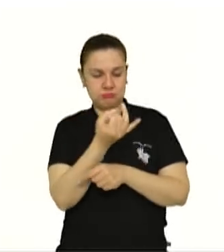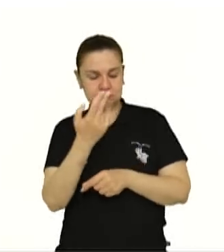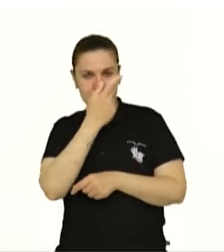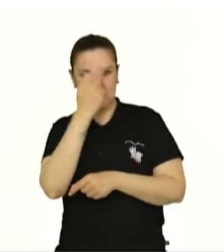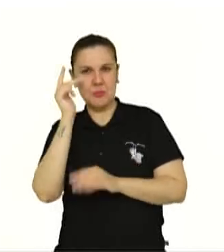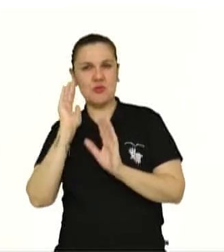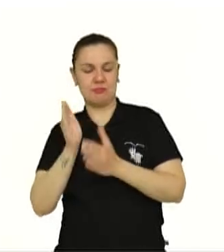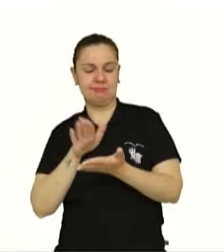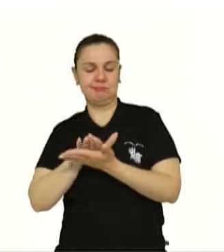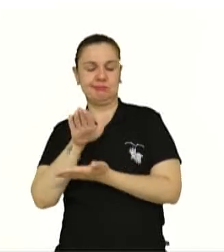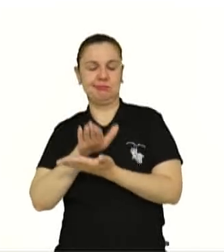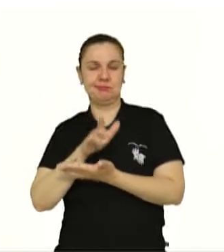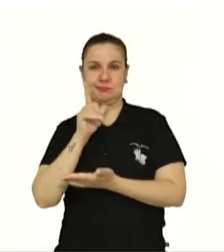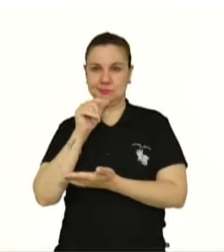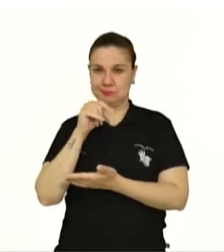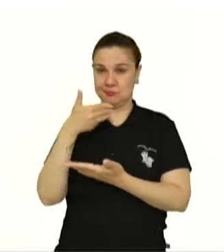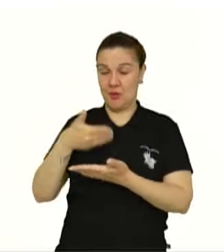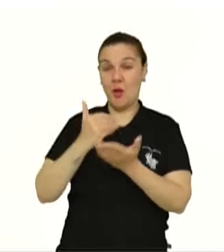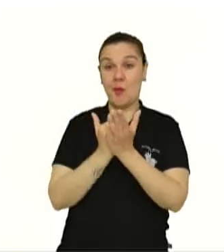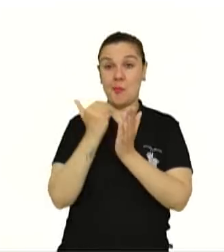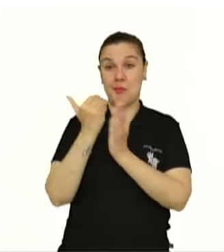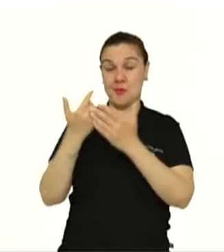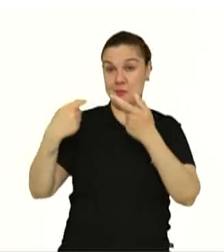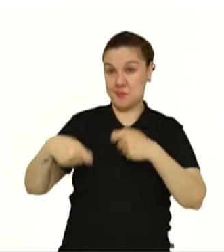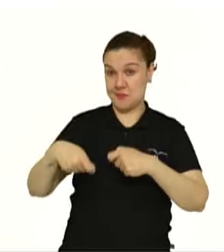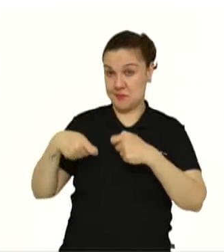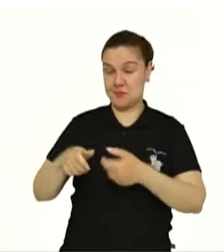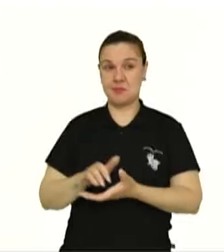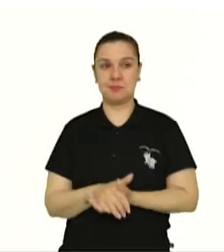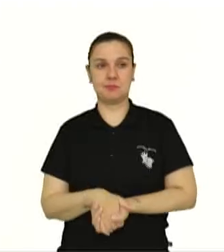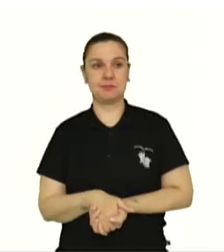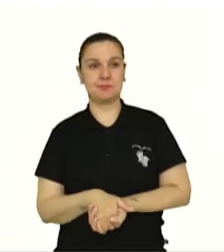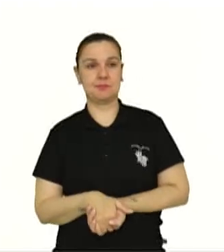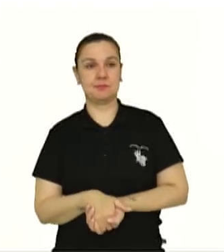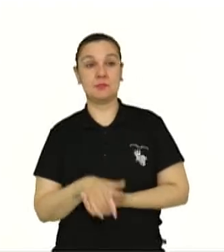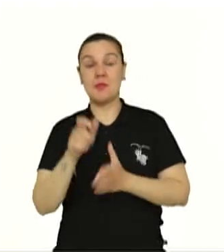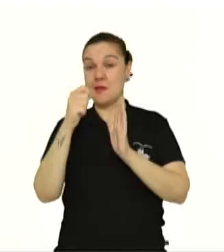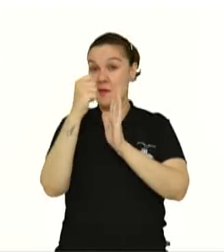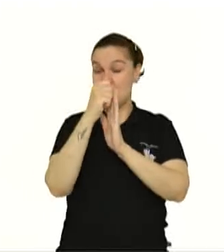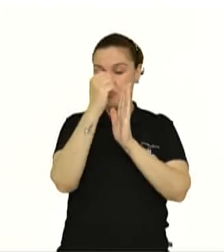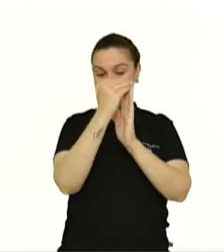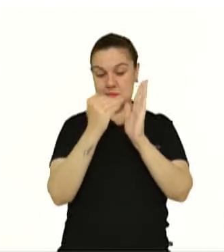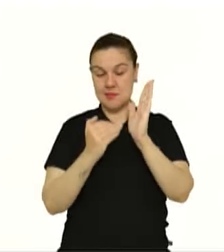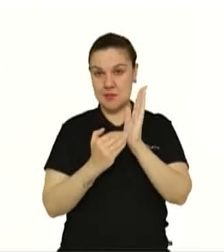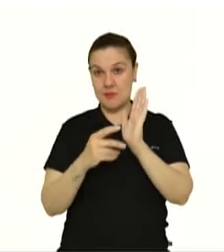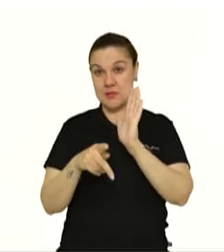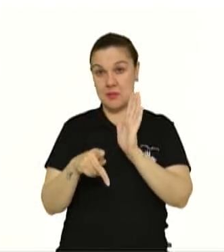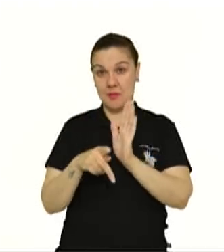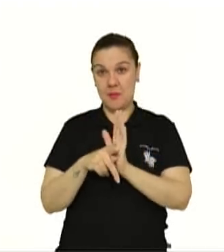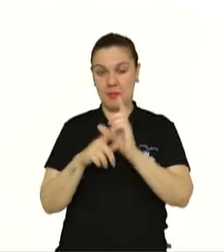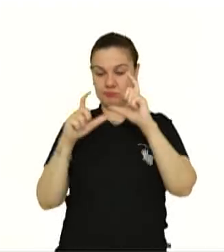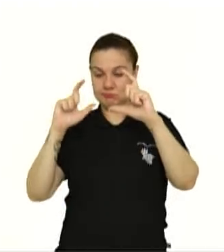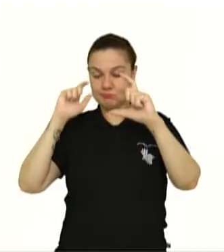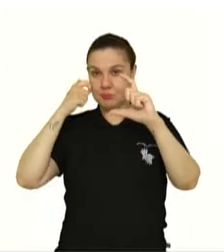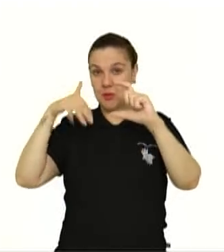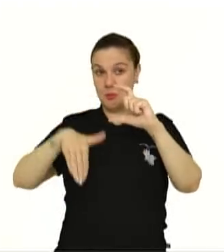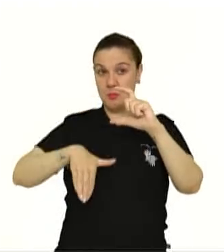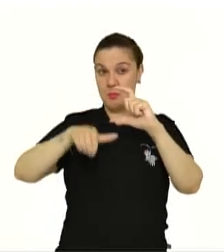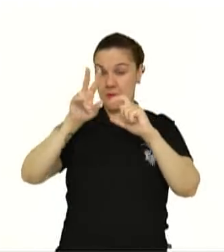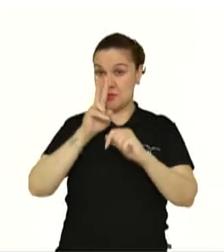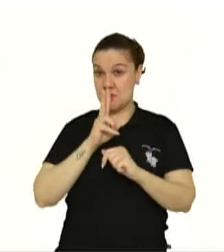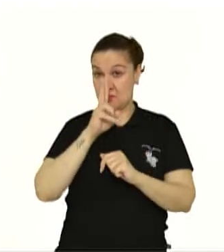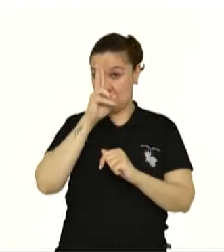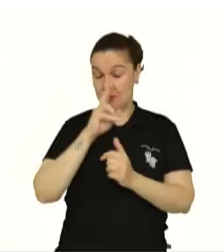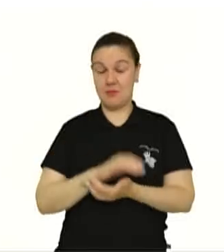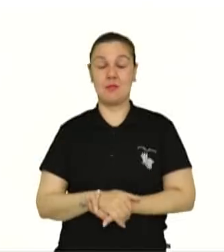aquelas pessoas que estão consumindo mais água do que deveriam? Reescreva o trecho destacado, então só essa parte